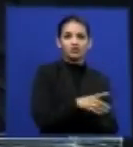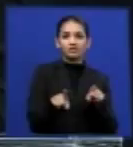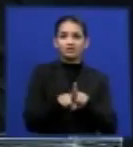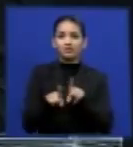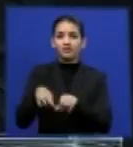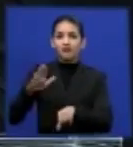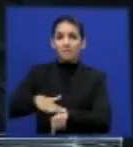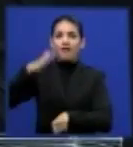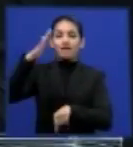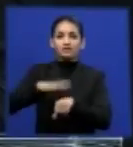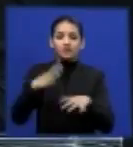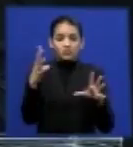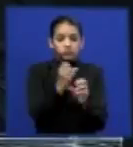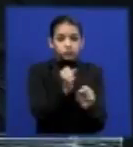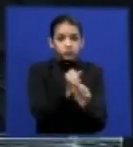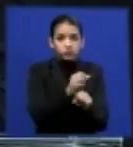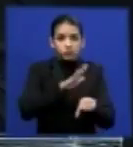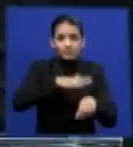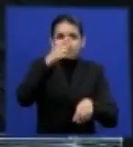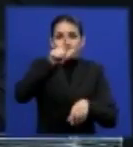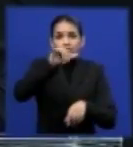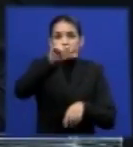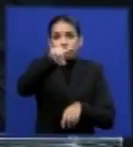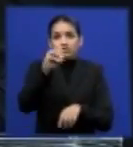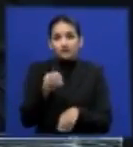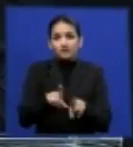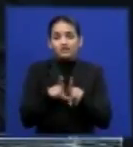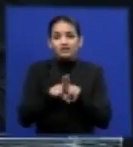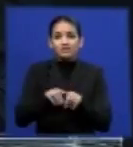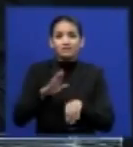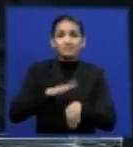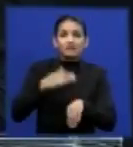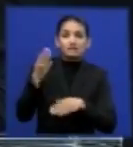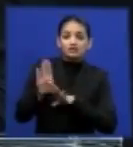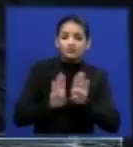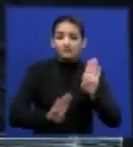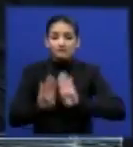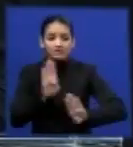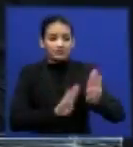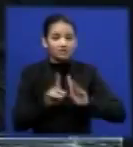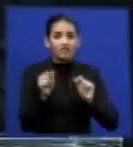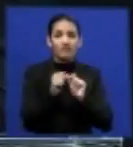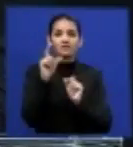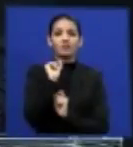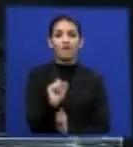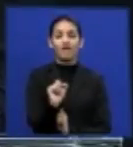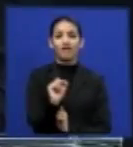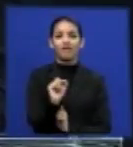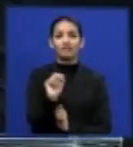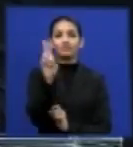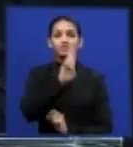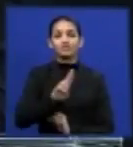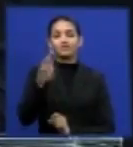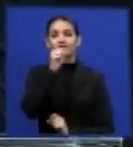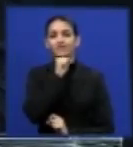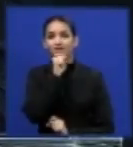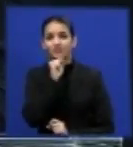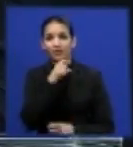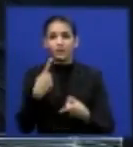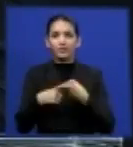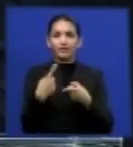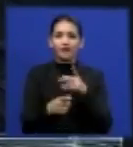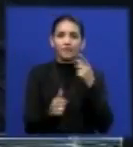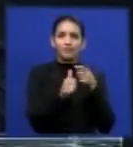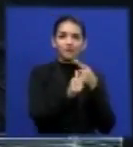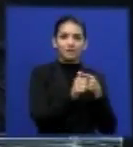resíduos e aumenta a demanda que nós temos que ter para poder gerenciar esses resíduos. Então, além de termos que tratar os resíduos